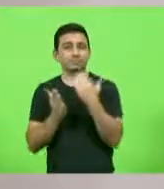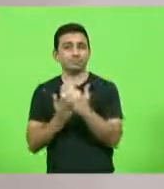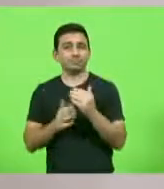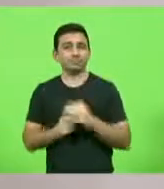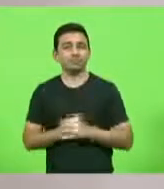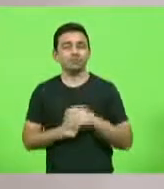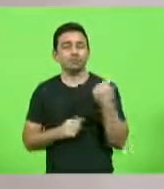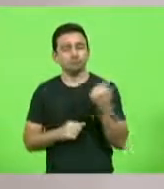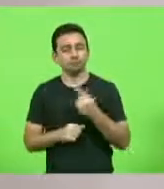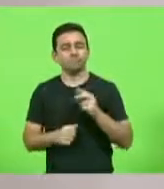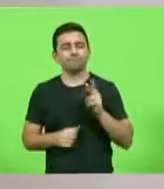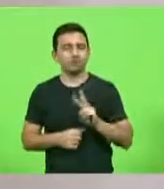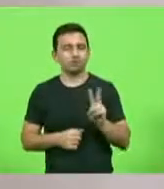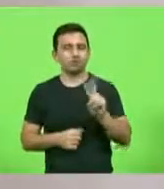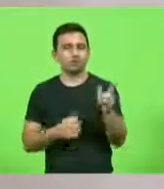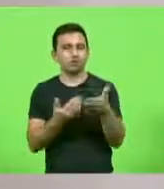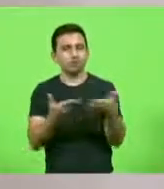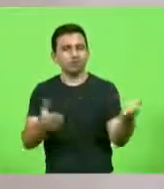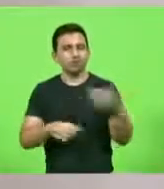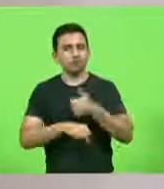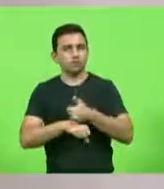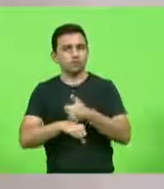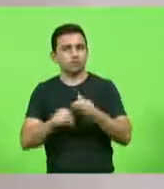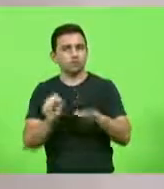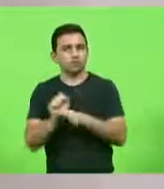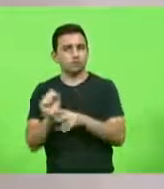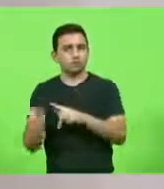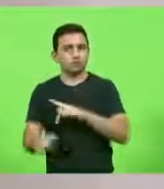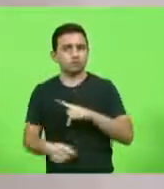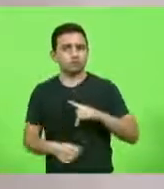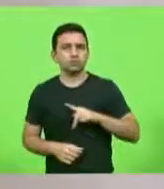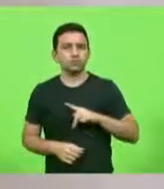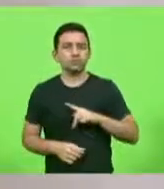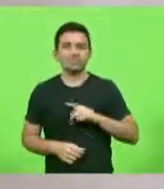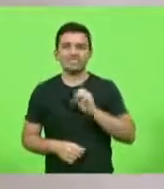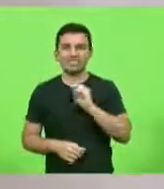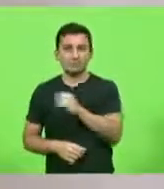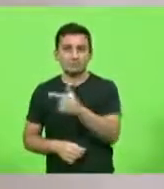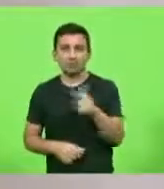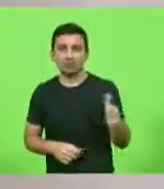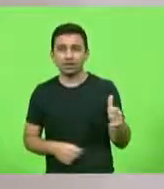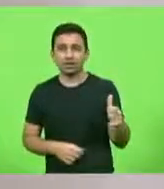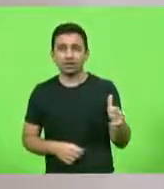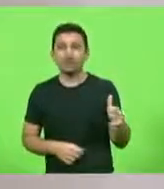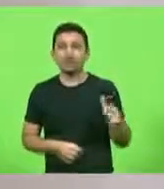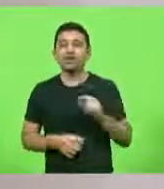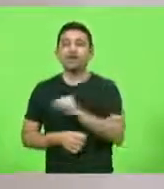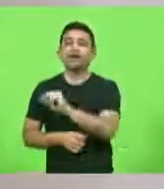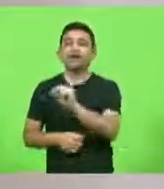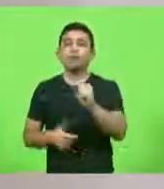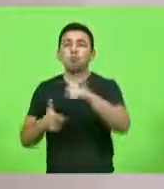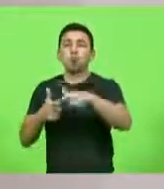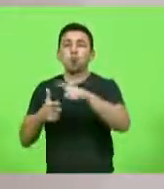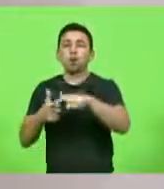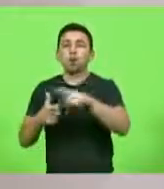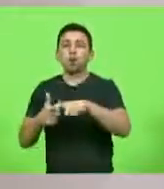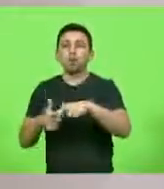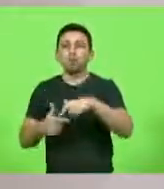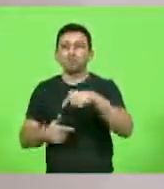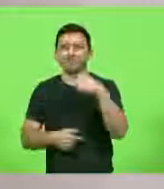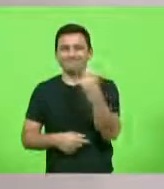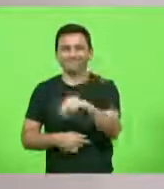que valorizar os profissionais de segurança pública, senão quem vai estar amedrontando